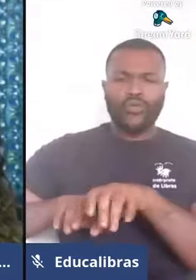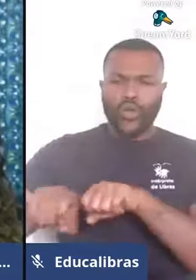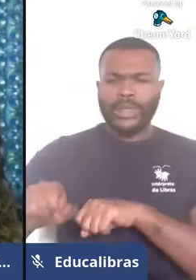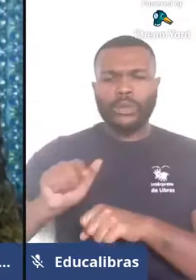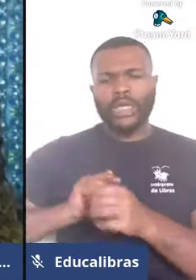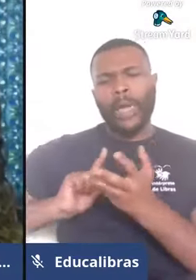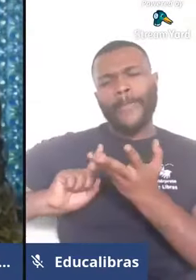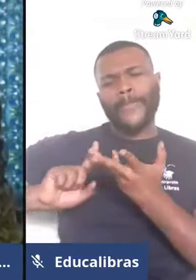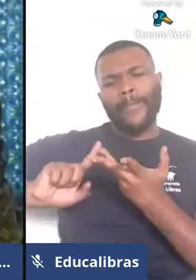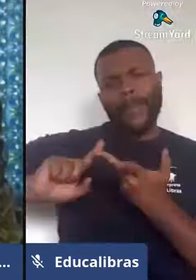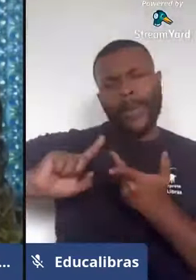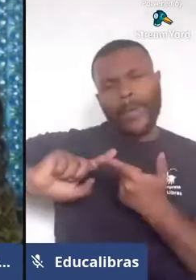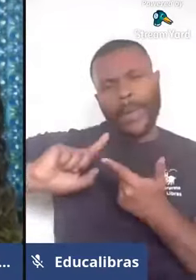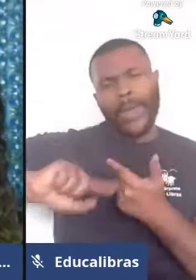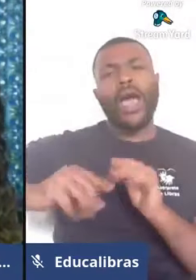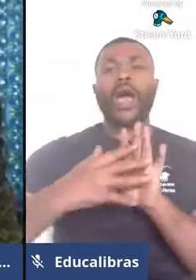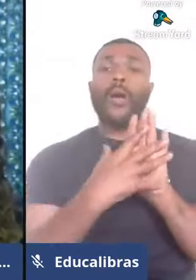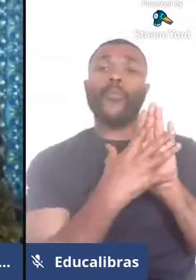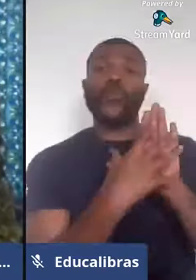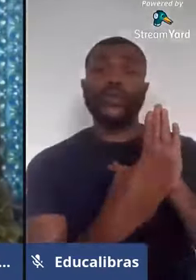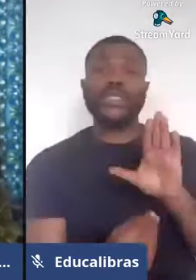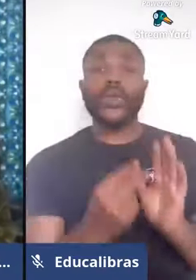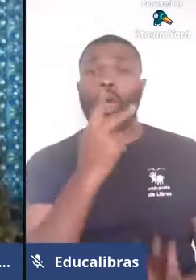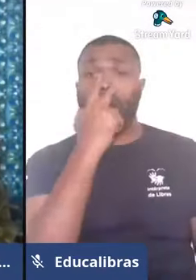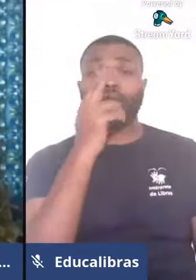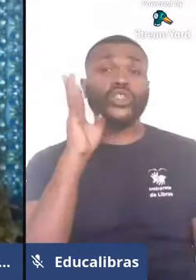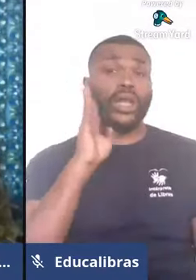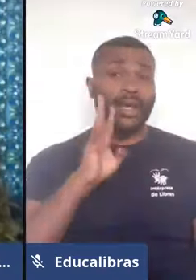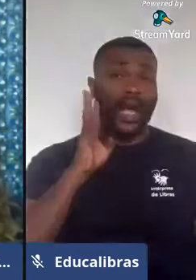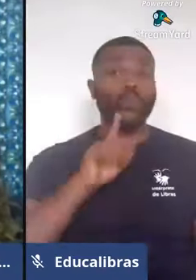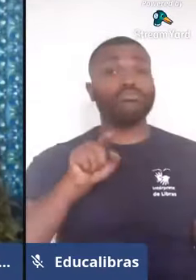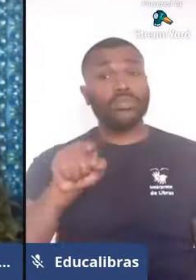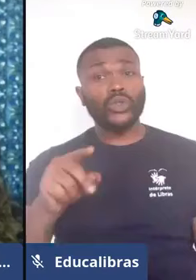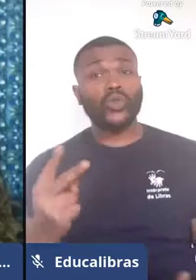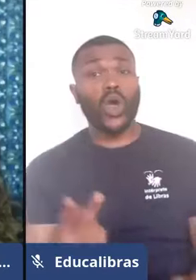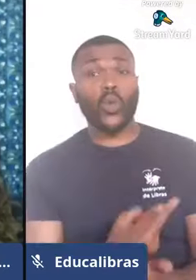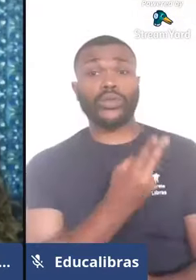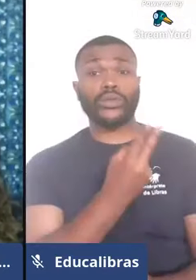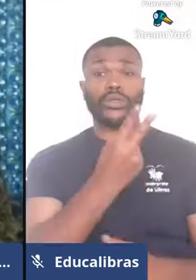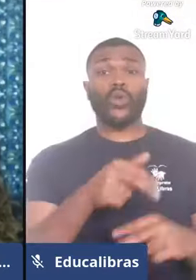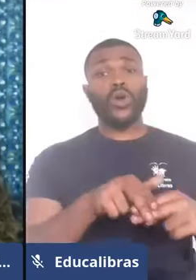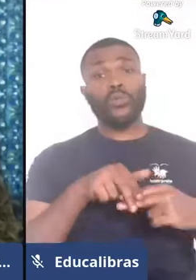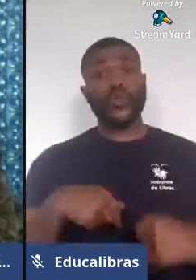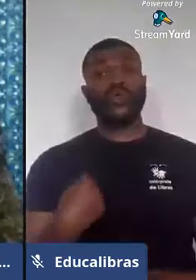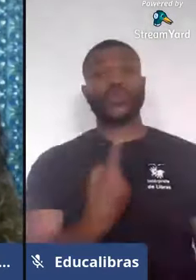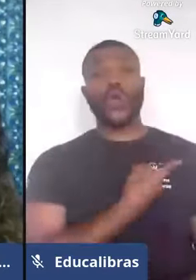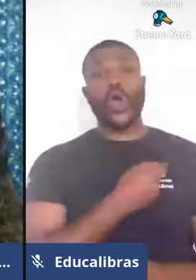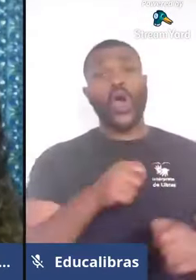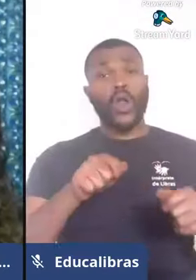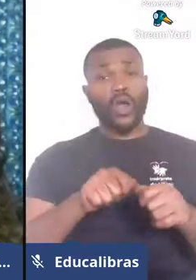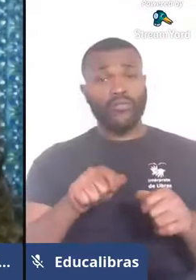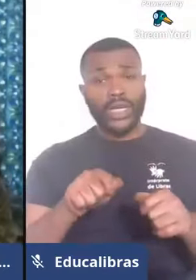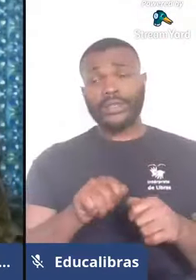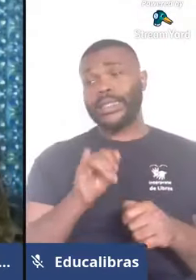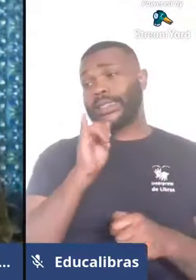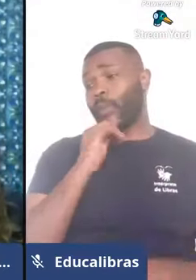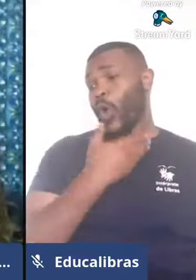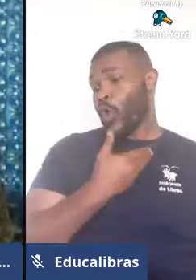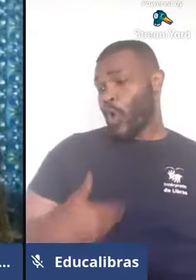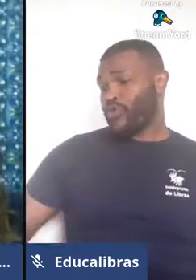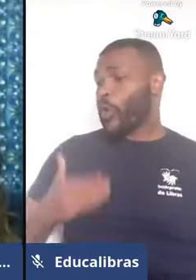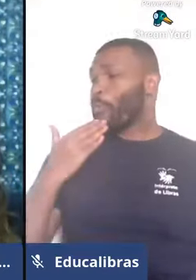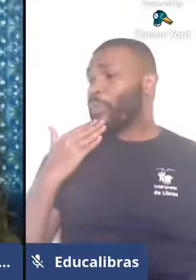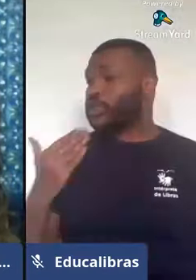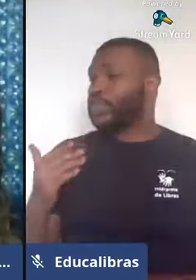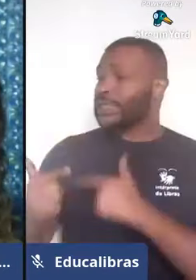criar modelos que a gente acha bacanas. Então, foi isso que aconteceu. Então, por isso que a gente fez esse desligamento do governo, mas a gente gosta